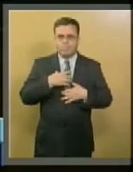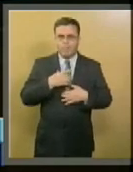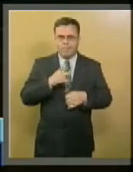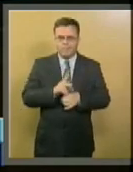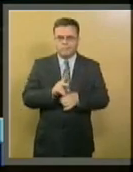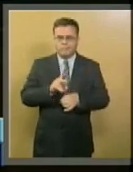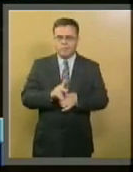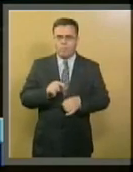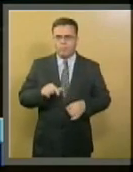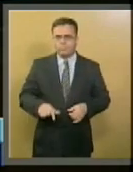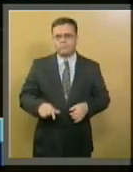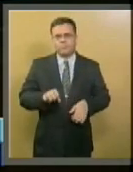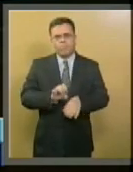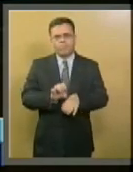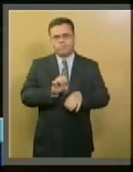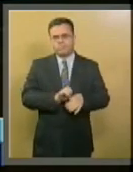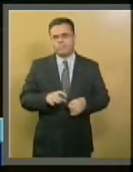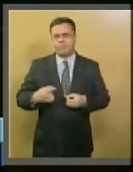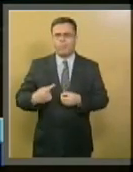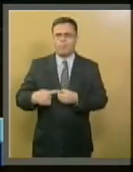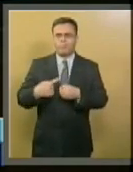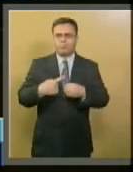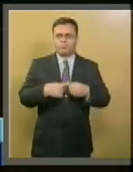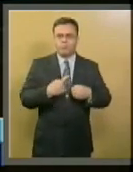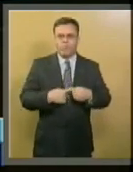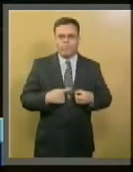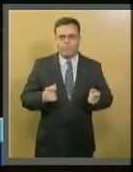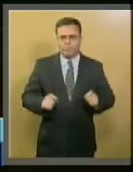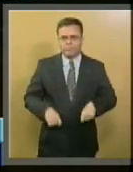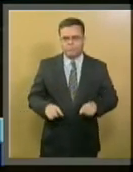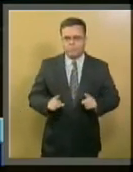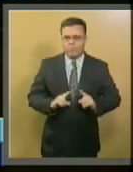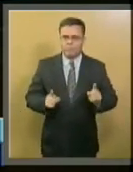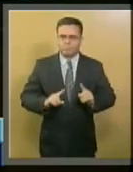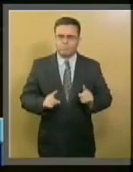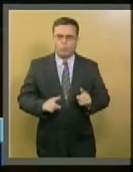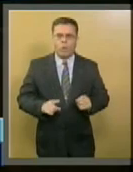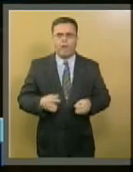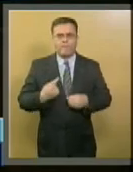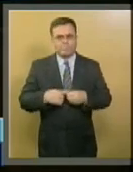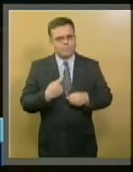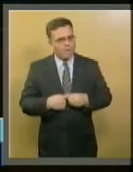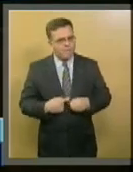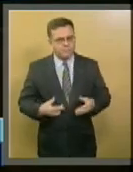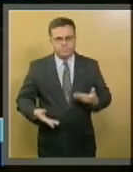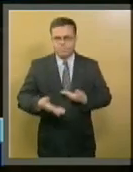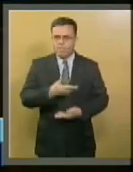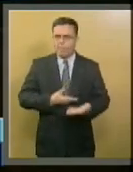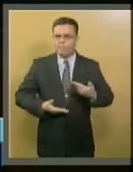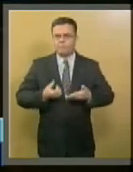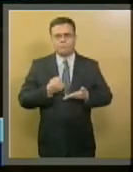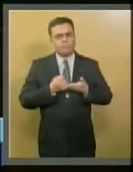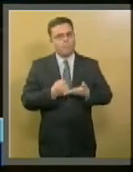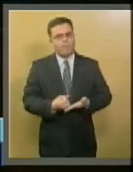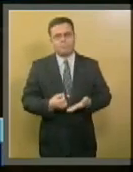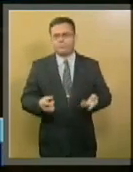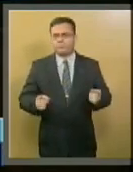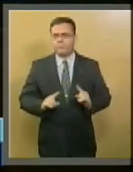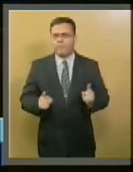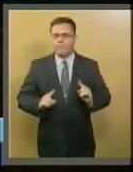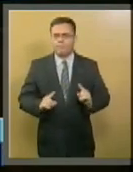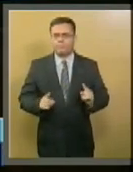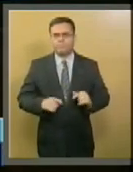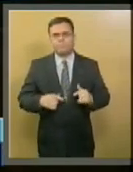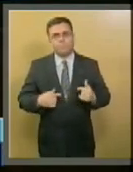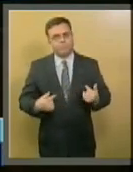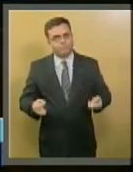o Estado, os municípios, não fazem parcerias, não apoiam as pratas da casa